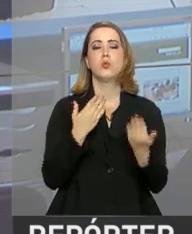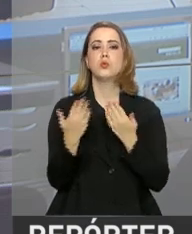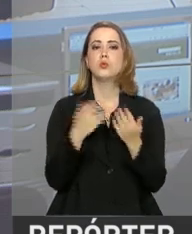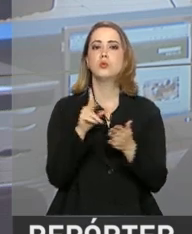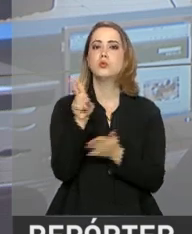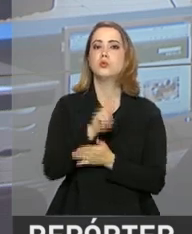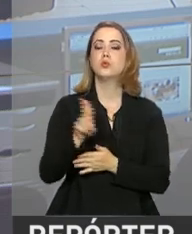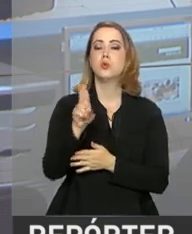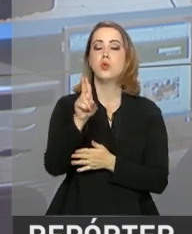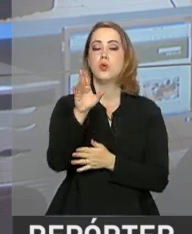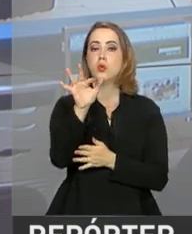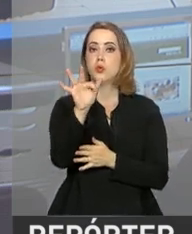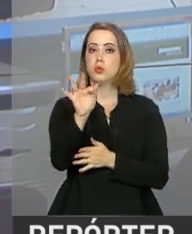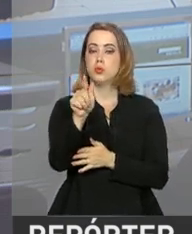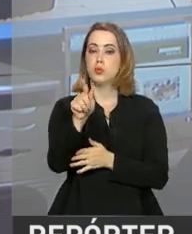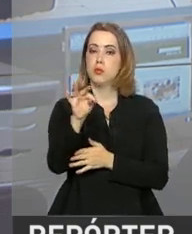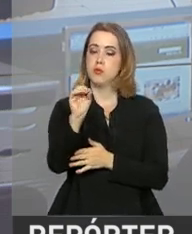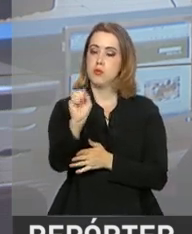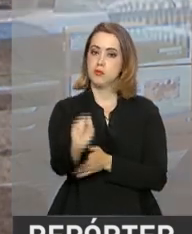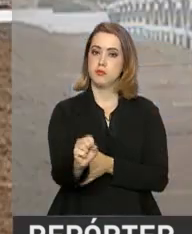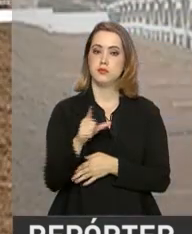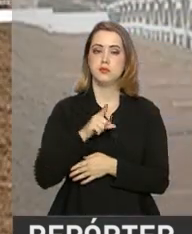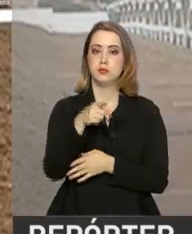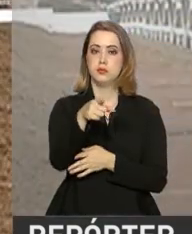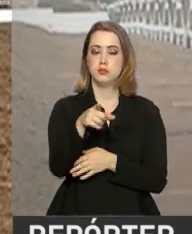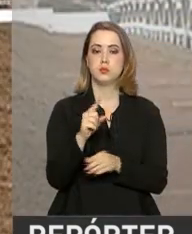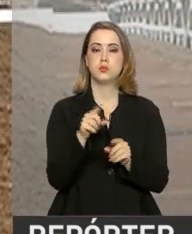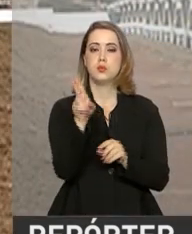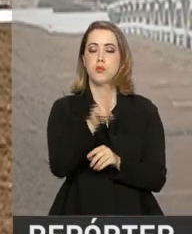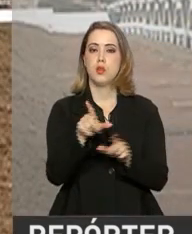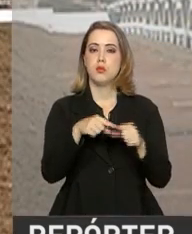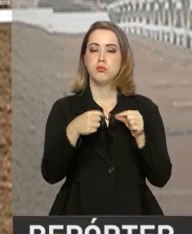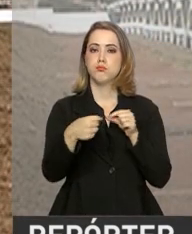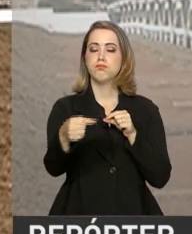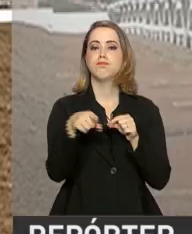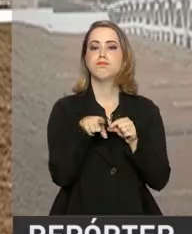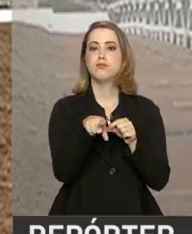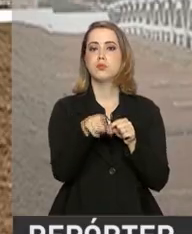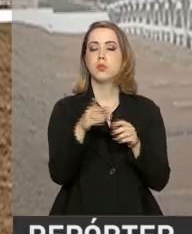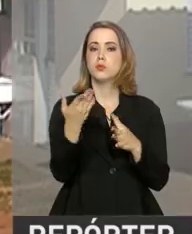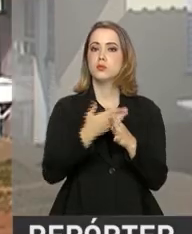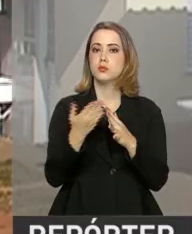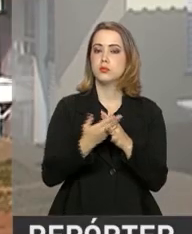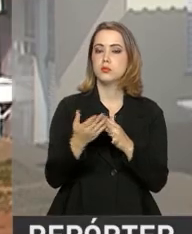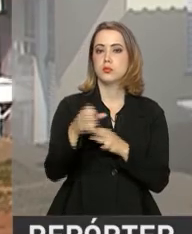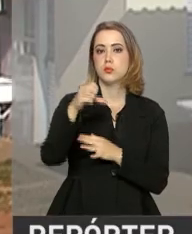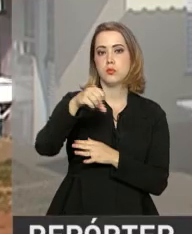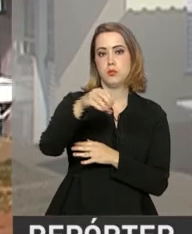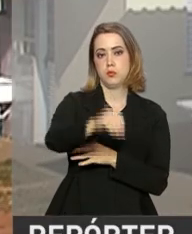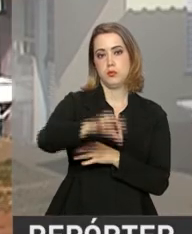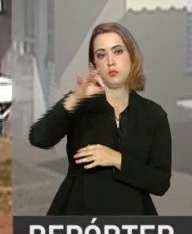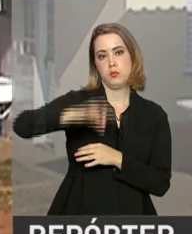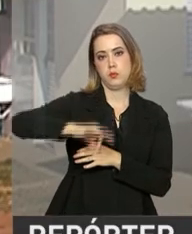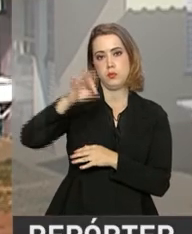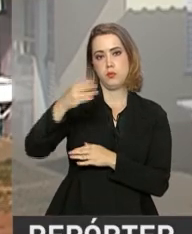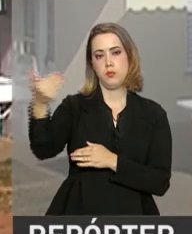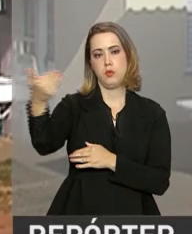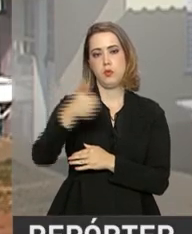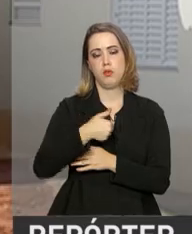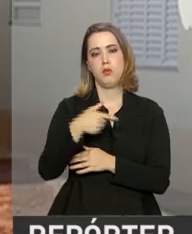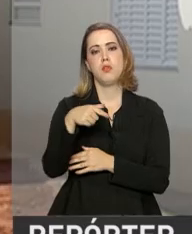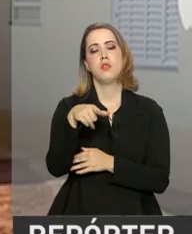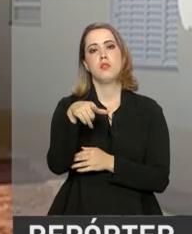para financiar imóveis do Minha Casa Minha Vida nesta linha de financiamento 90% do dinheiro vem do FGTS e